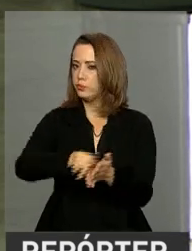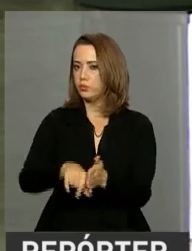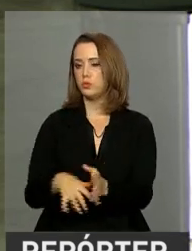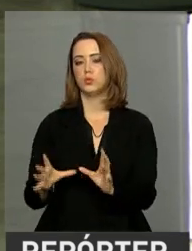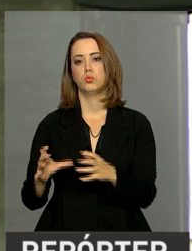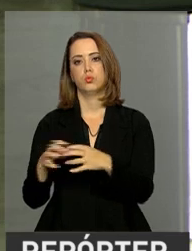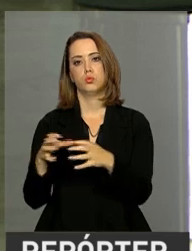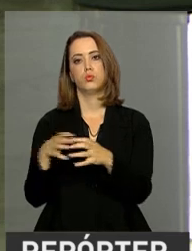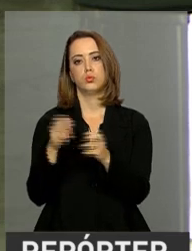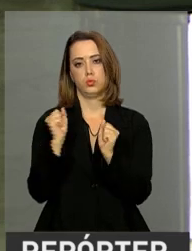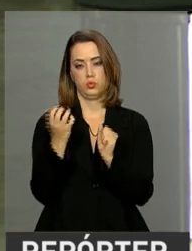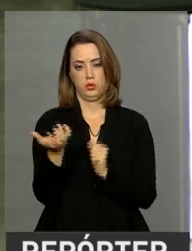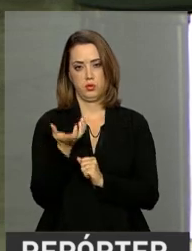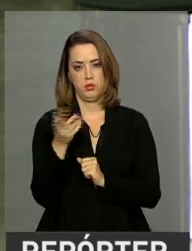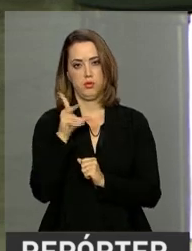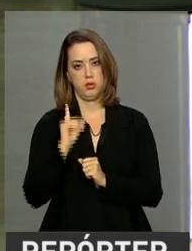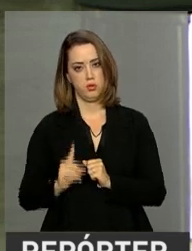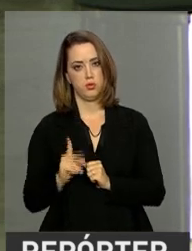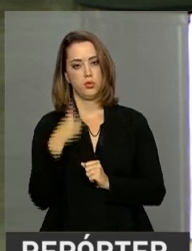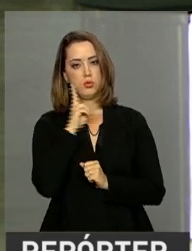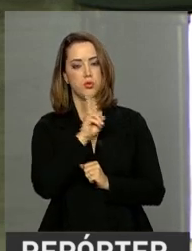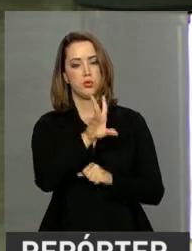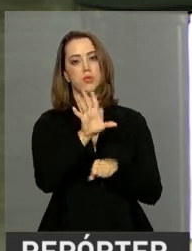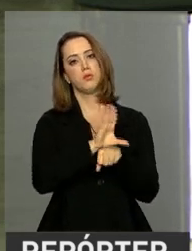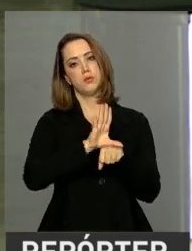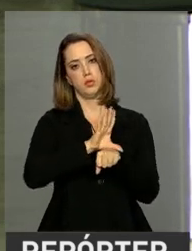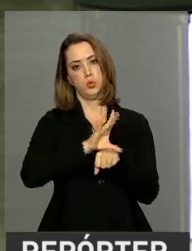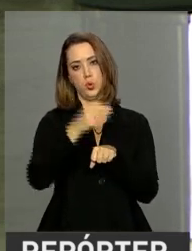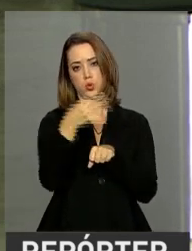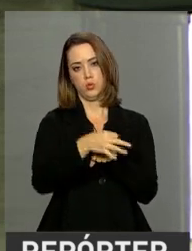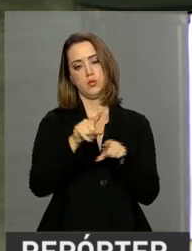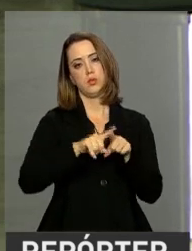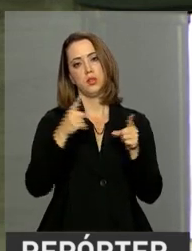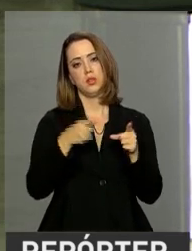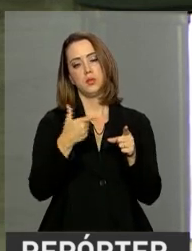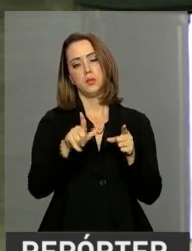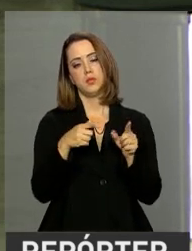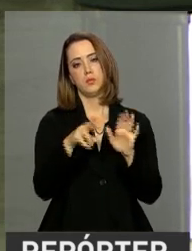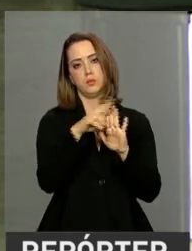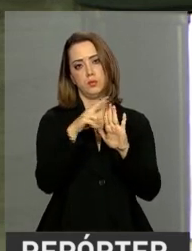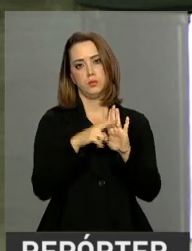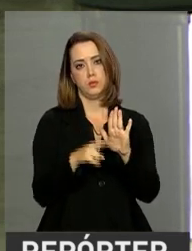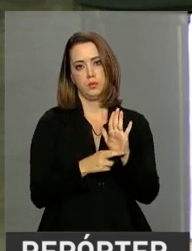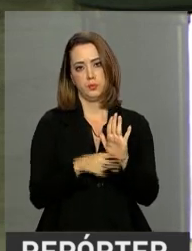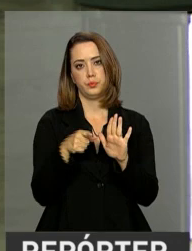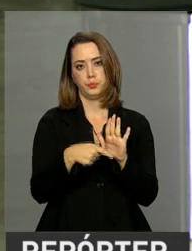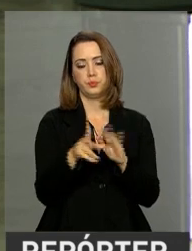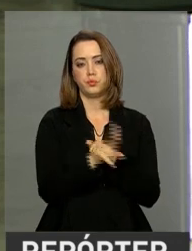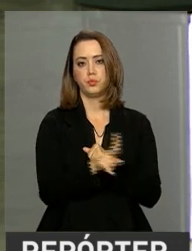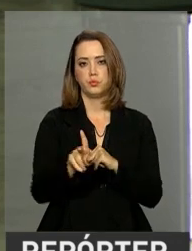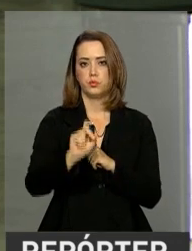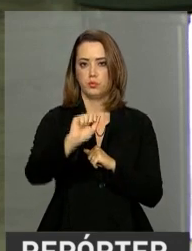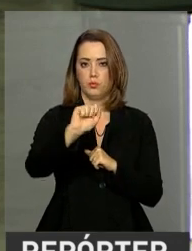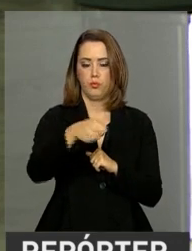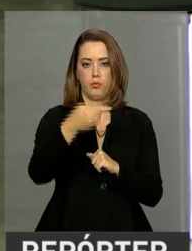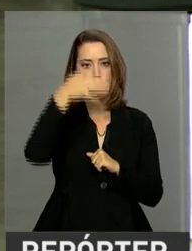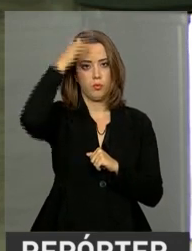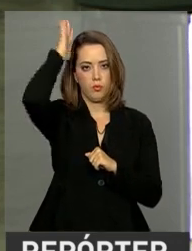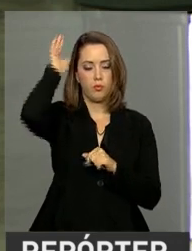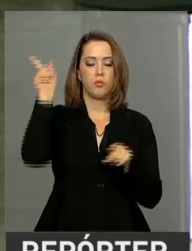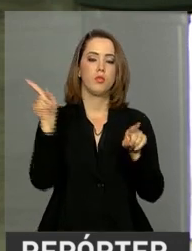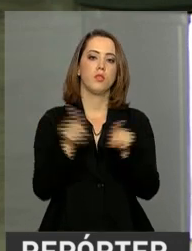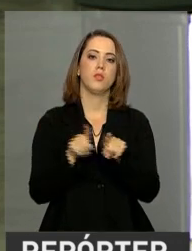tenham representação no Congresso Nacional. Essa regulamentação da lei pelo presidente em exercício, Michel Temer,